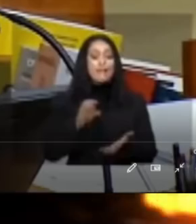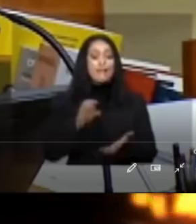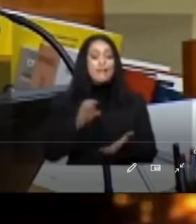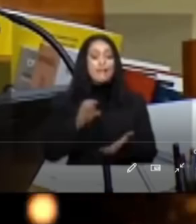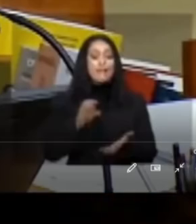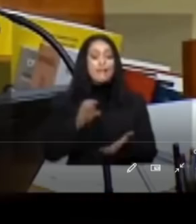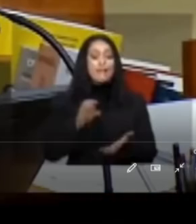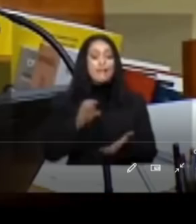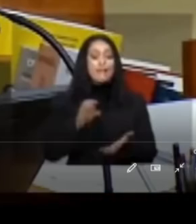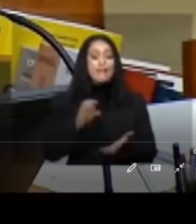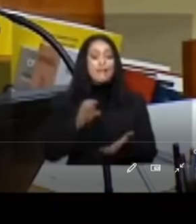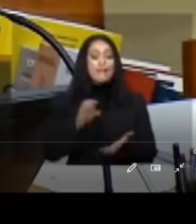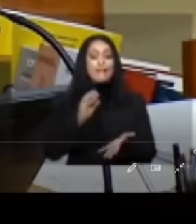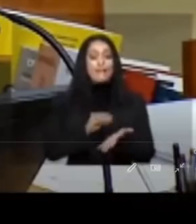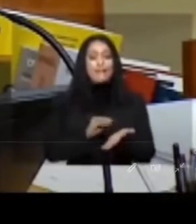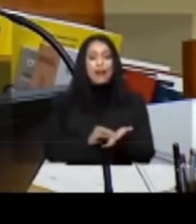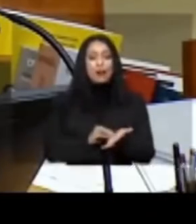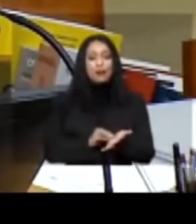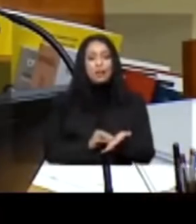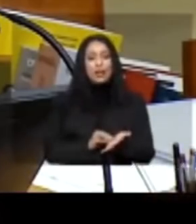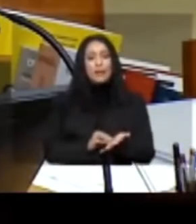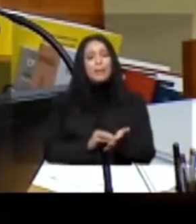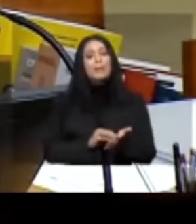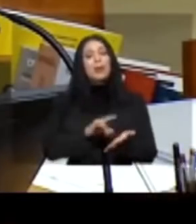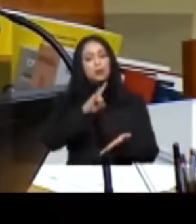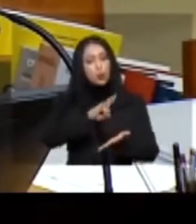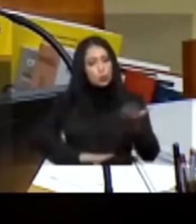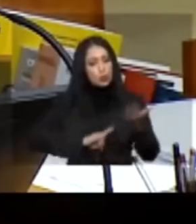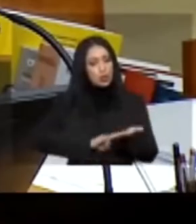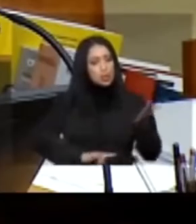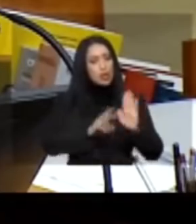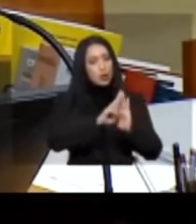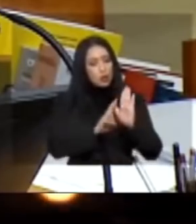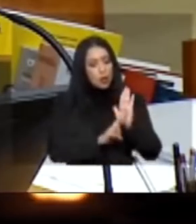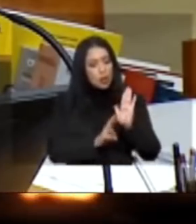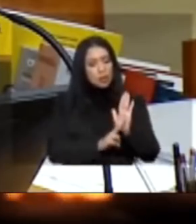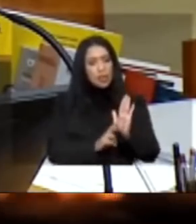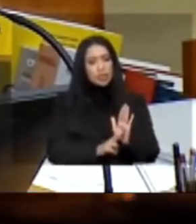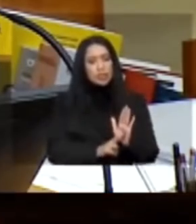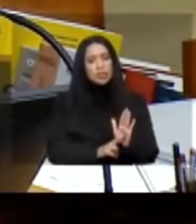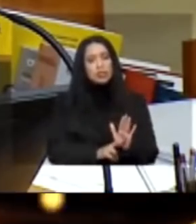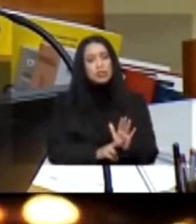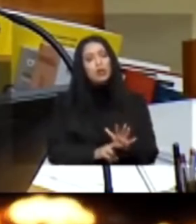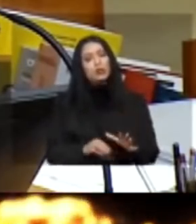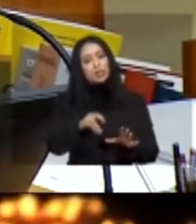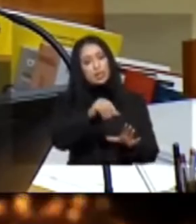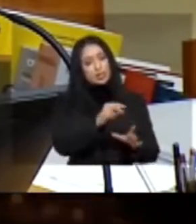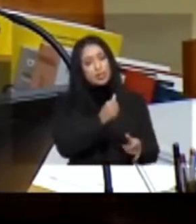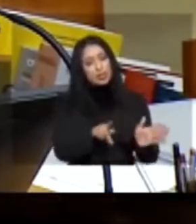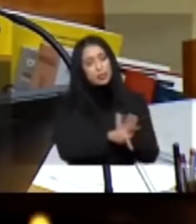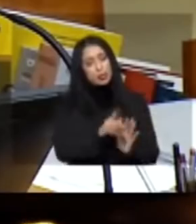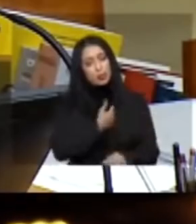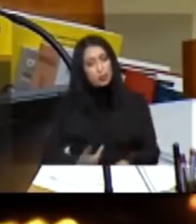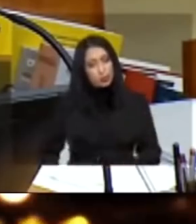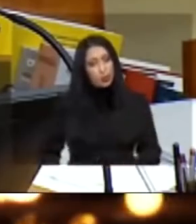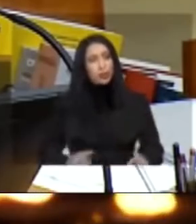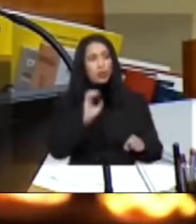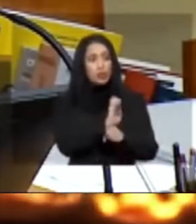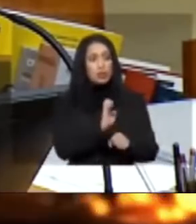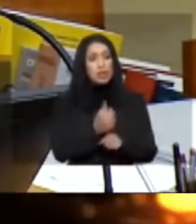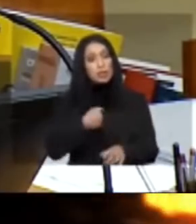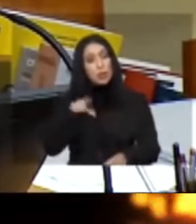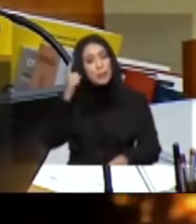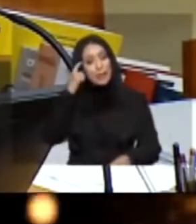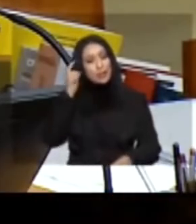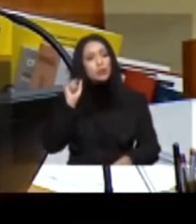é o que está no nosso território tá bom Como eu disse uma dessas ações incluem os estados também como parte Olha